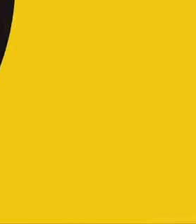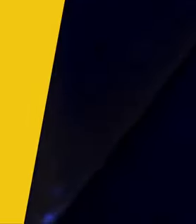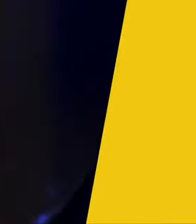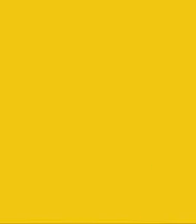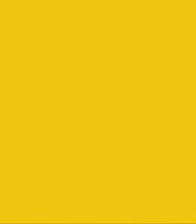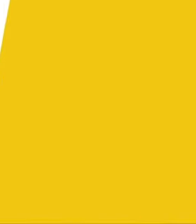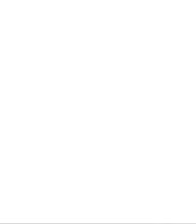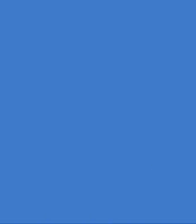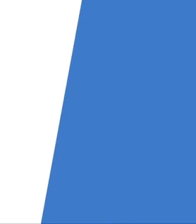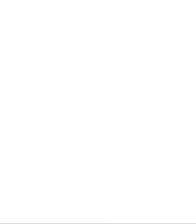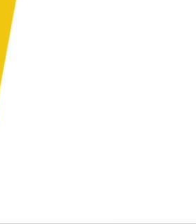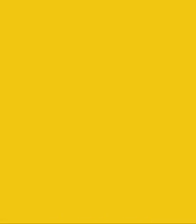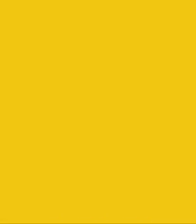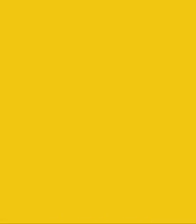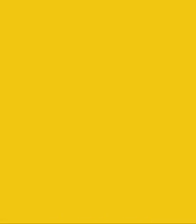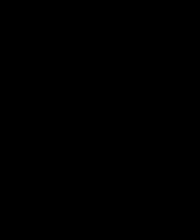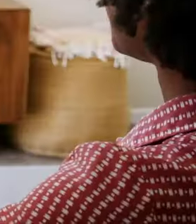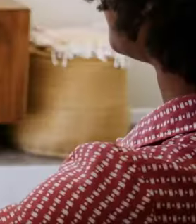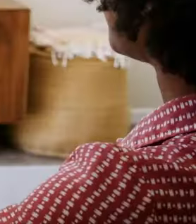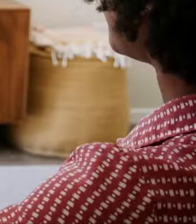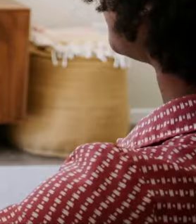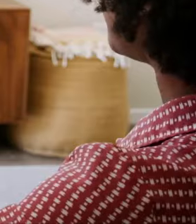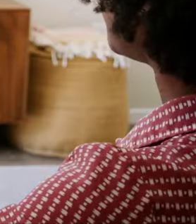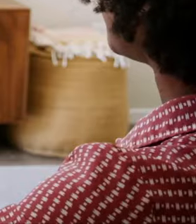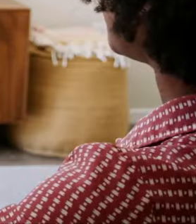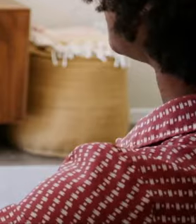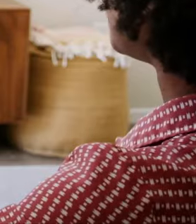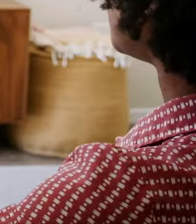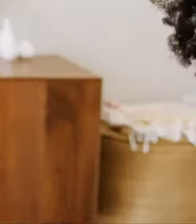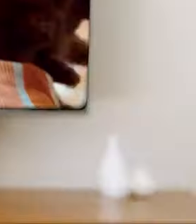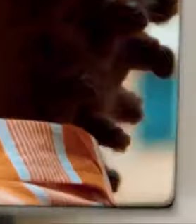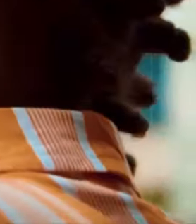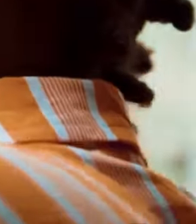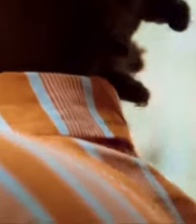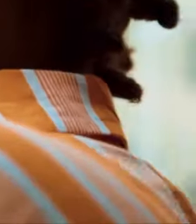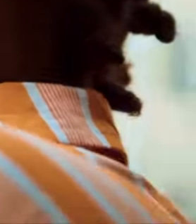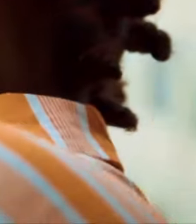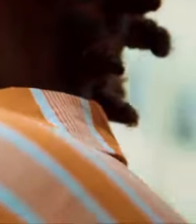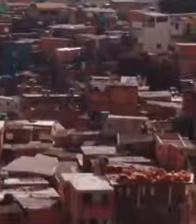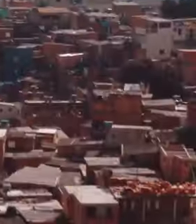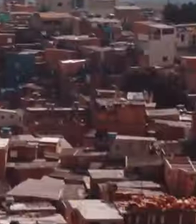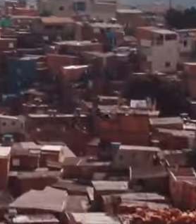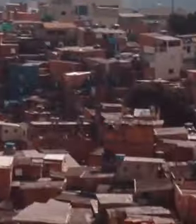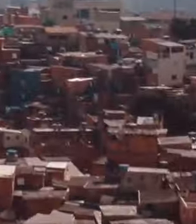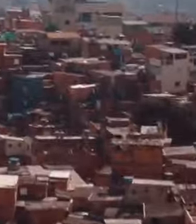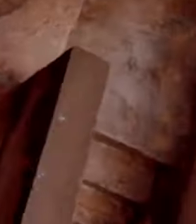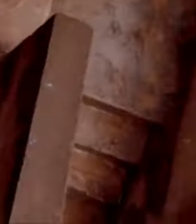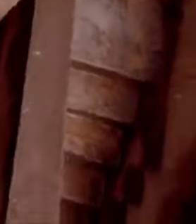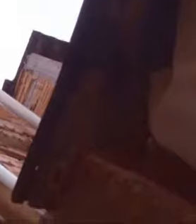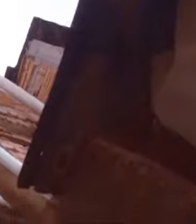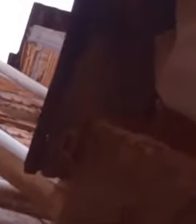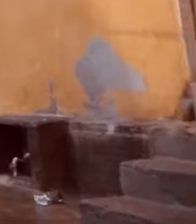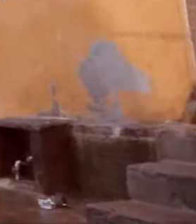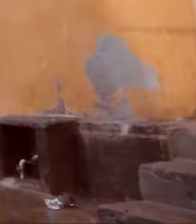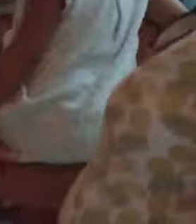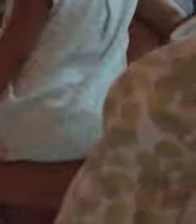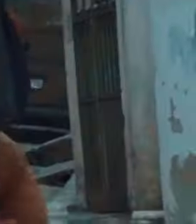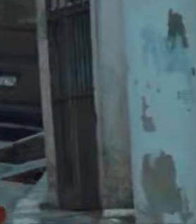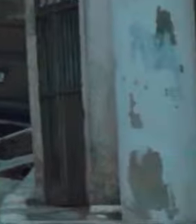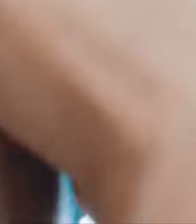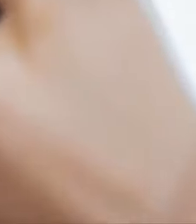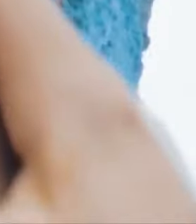Bem-vindos à nossa TV Brasil. A tela em que a favela tem vez. Do alto do morro, das